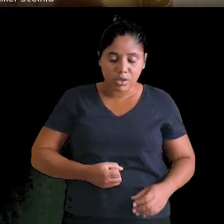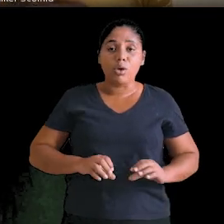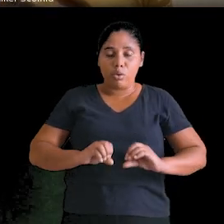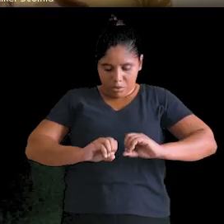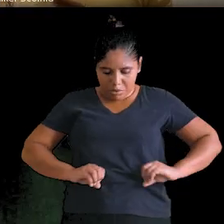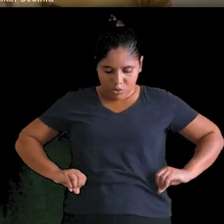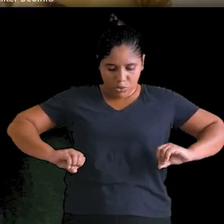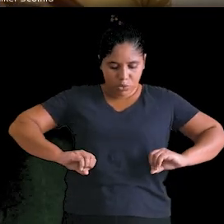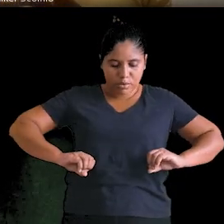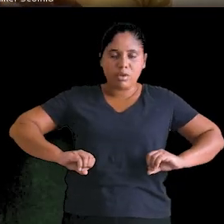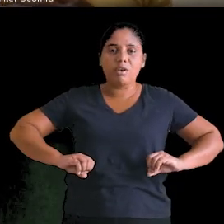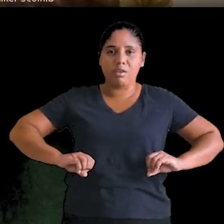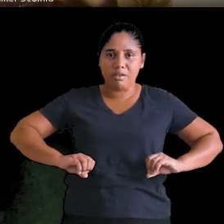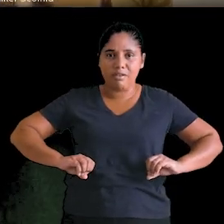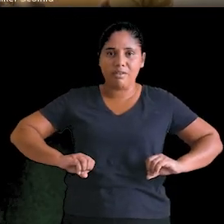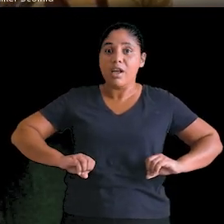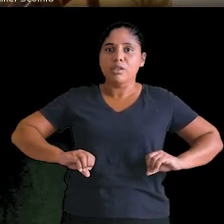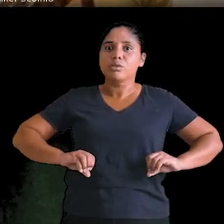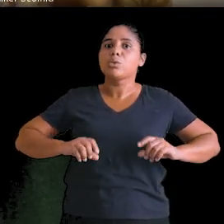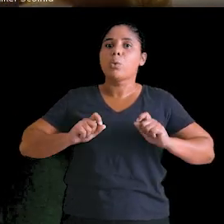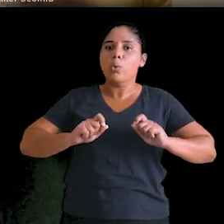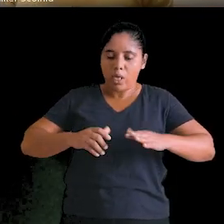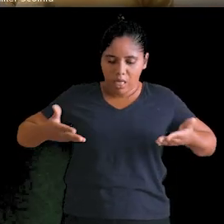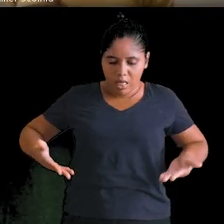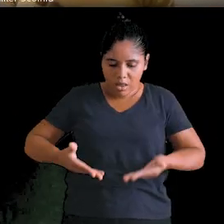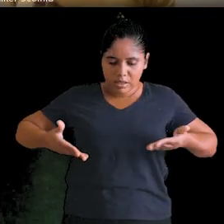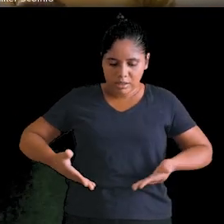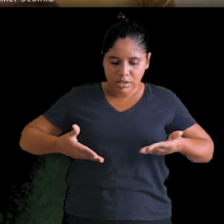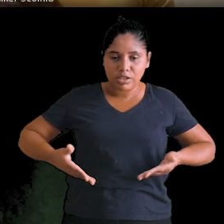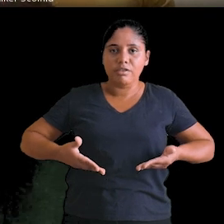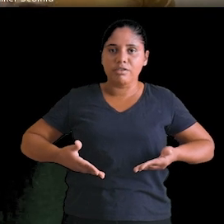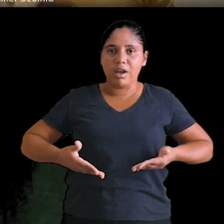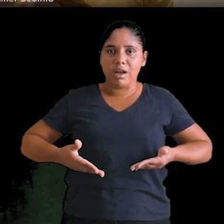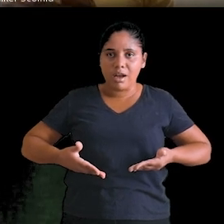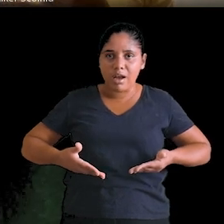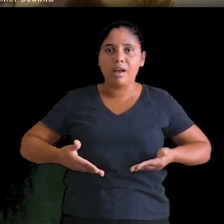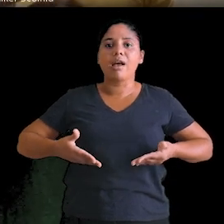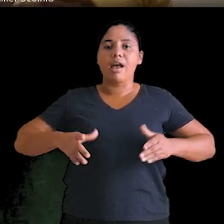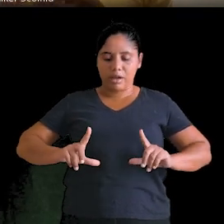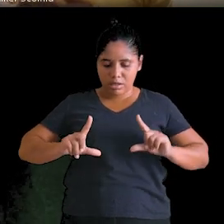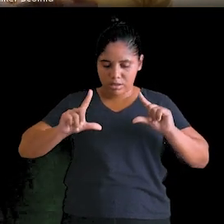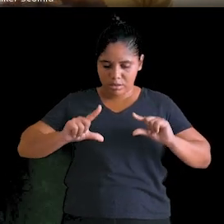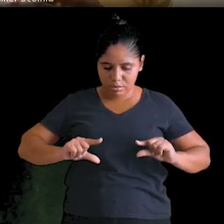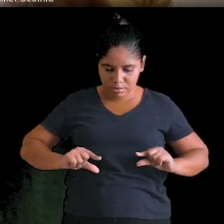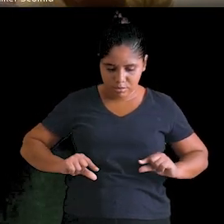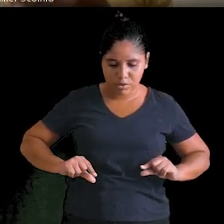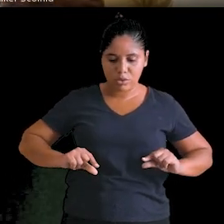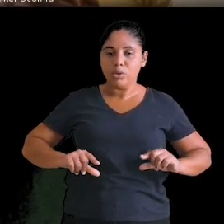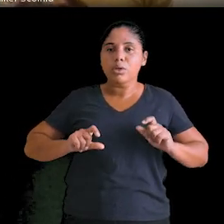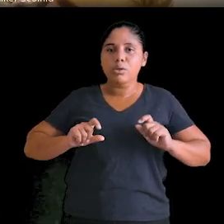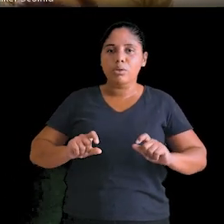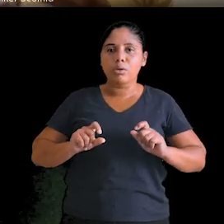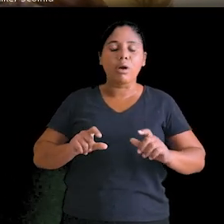o que pode intensificar o processo de disforia de gênero para esse homem trans. Tá? Então, por isso que deve ter um acompanhamento, como eu tinha